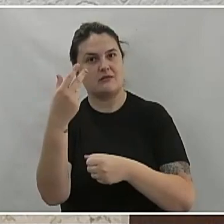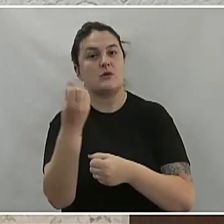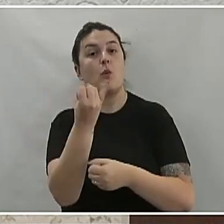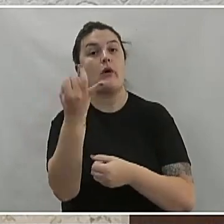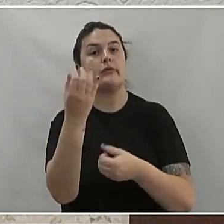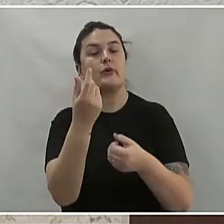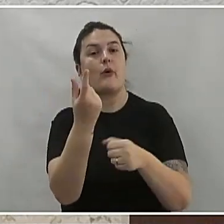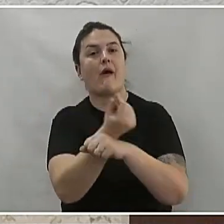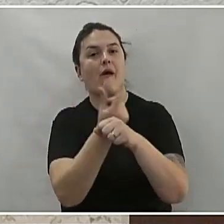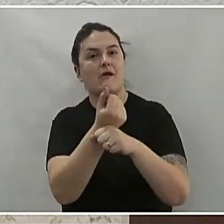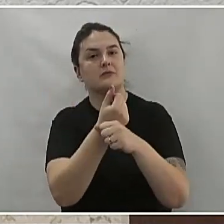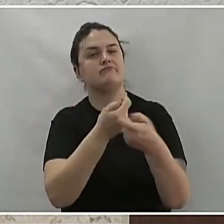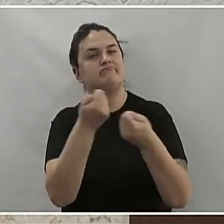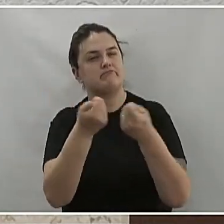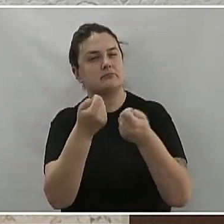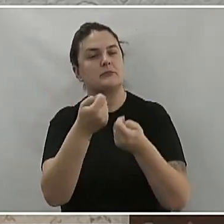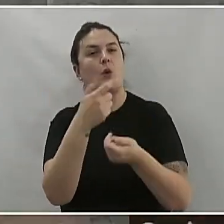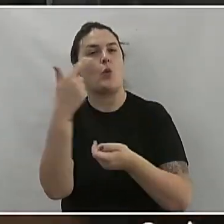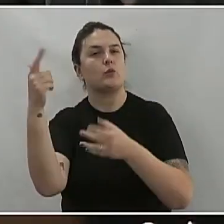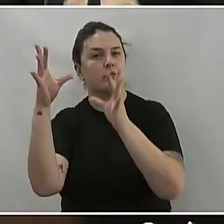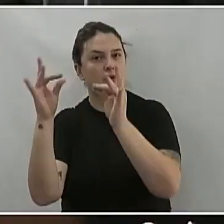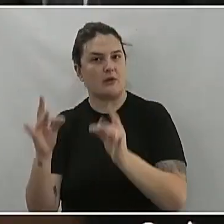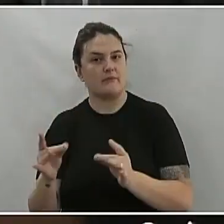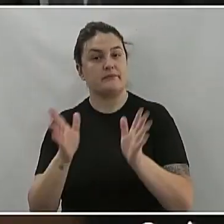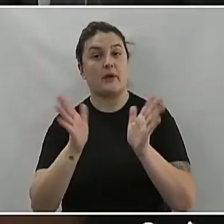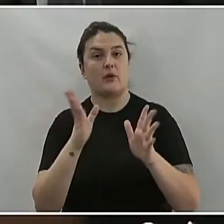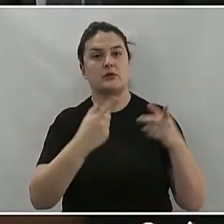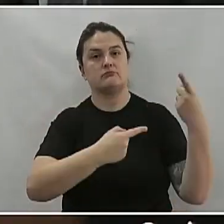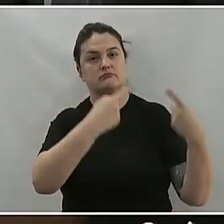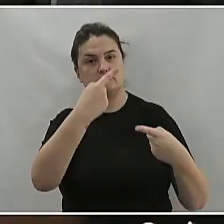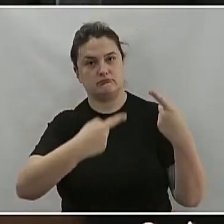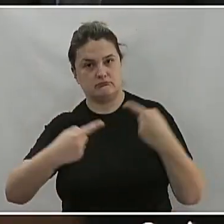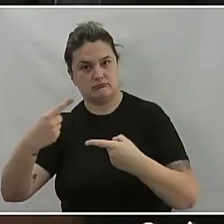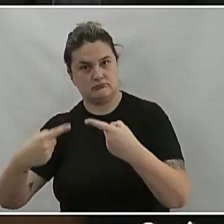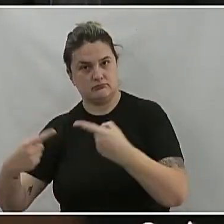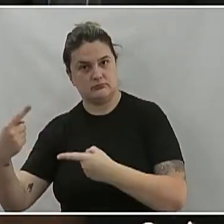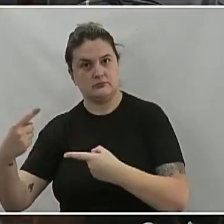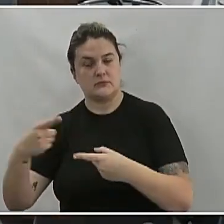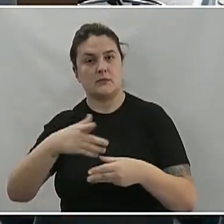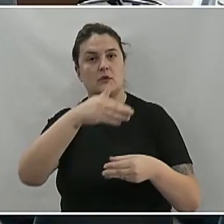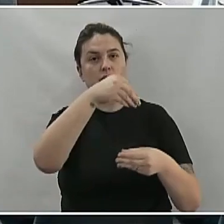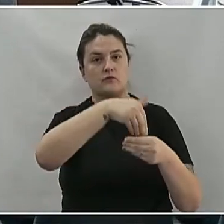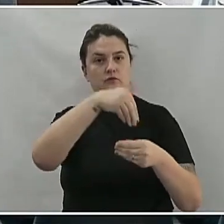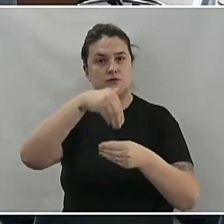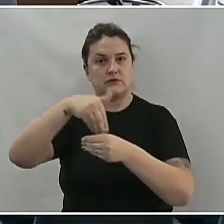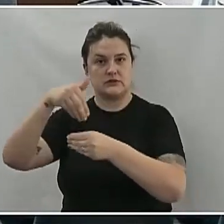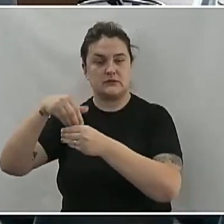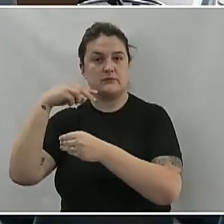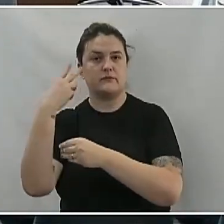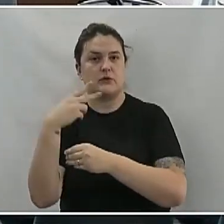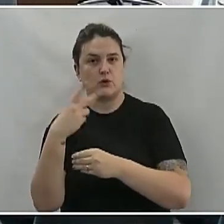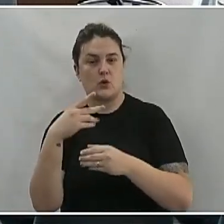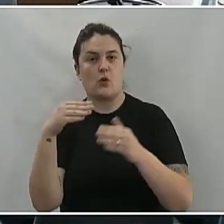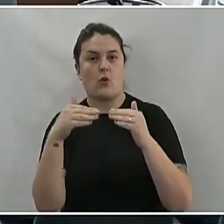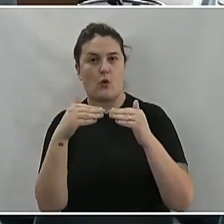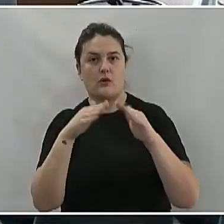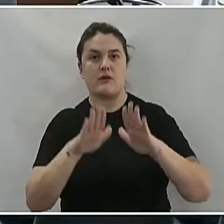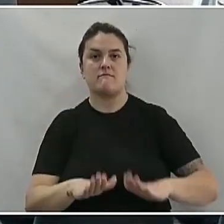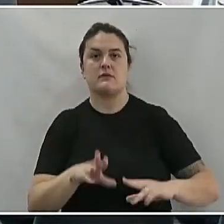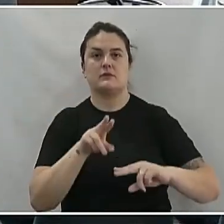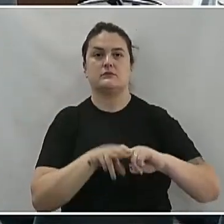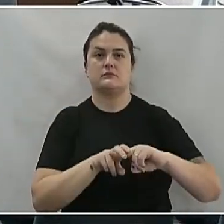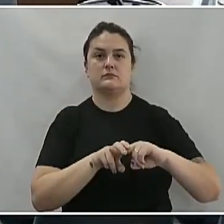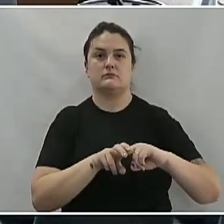e da outras providências. Em discussão. Em votação, senhores vereadores que aprovam,